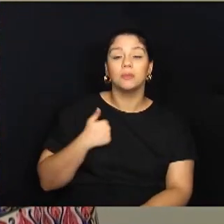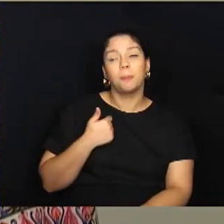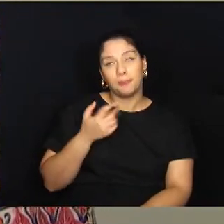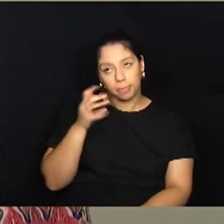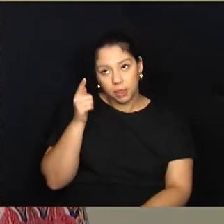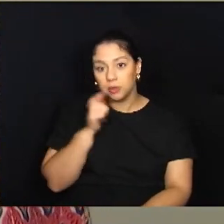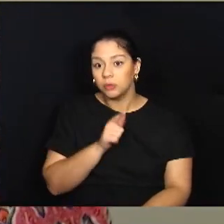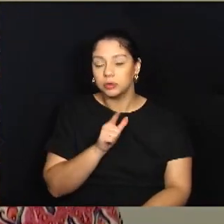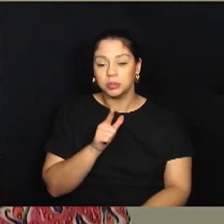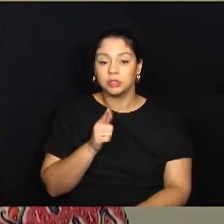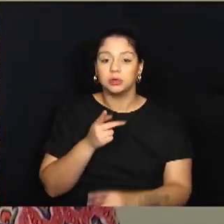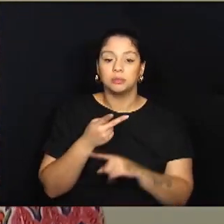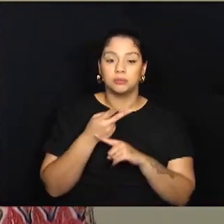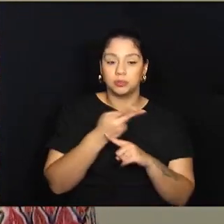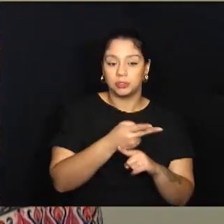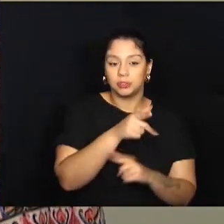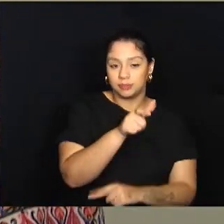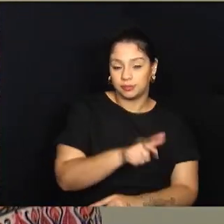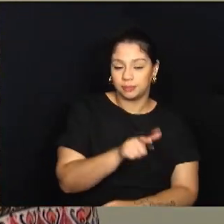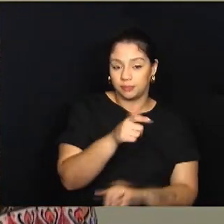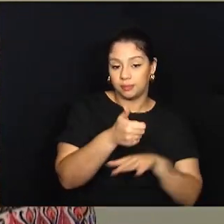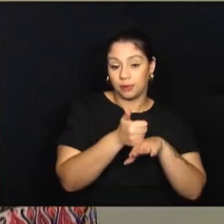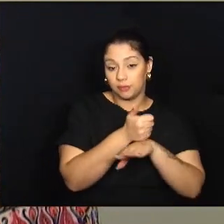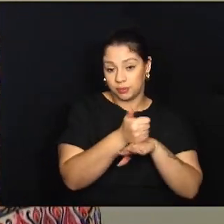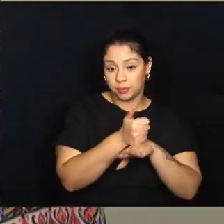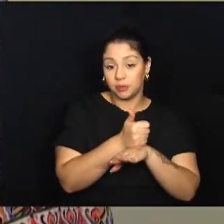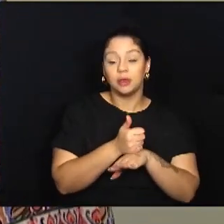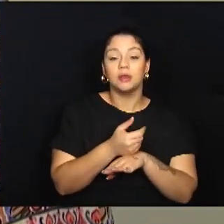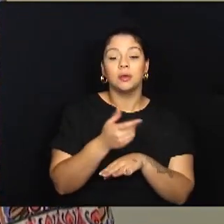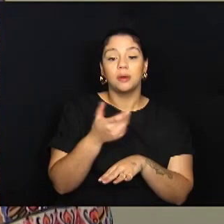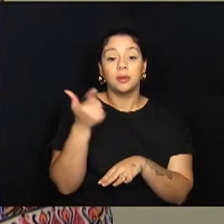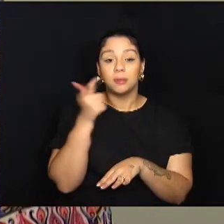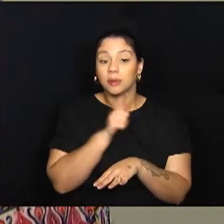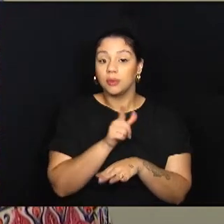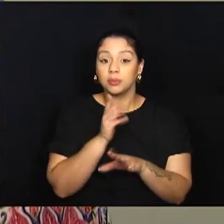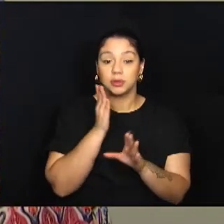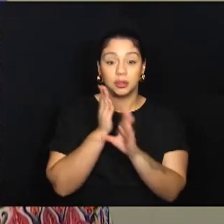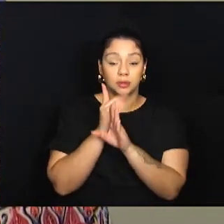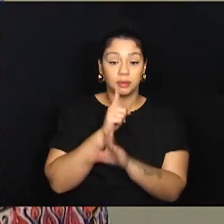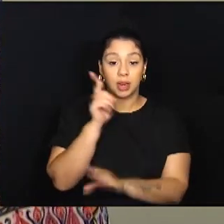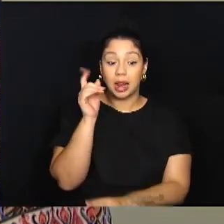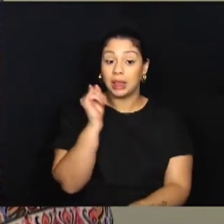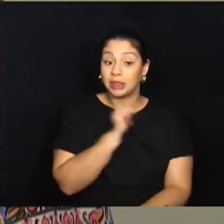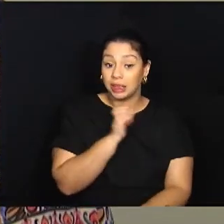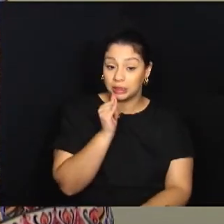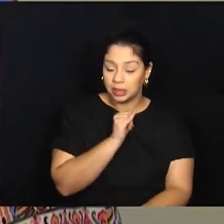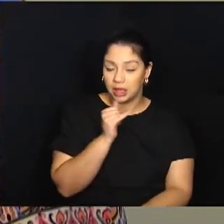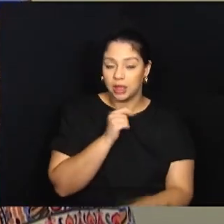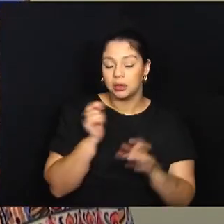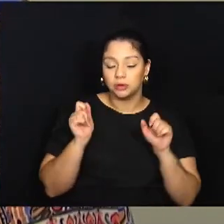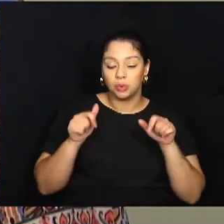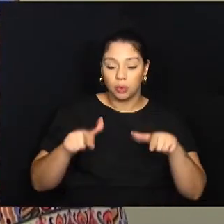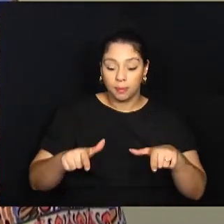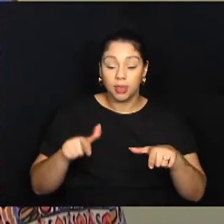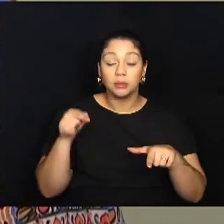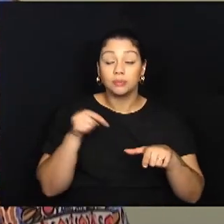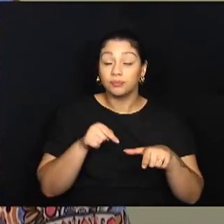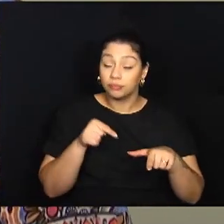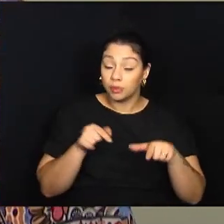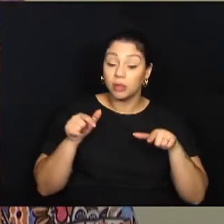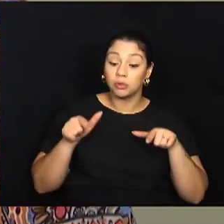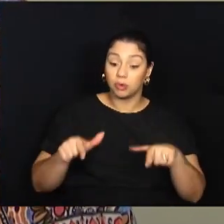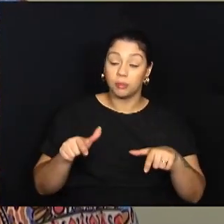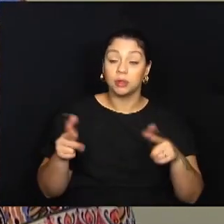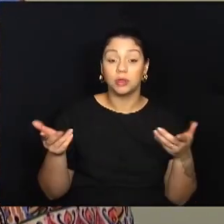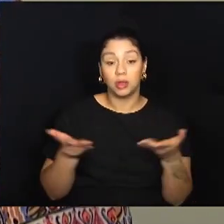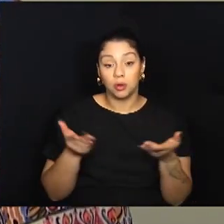a Rachila para me ajudar a localizar a certidão lá na Itália, e aí com base nessa certidão, aí a gente agora